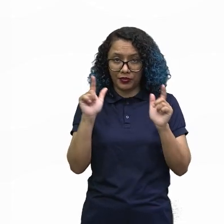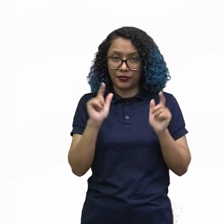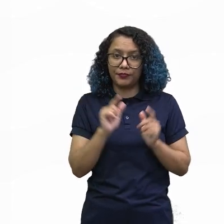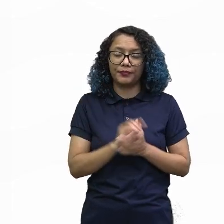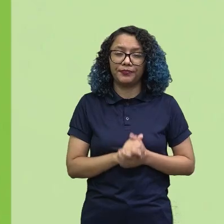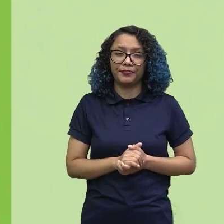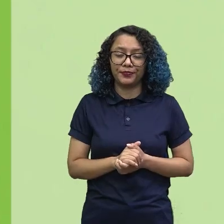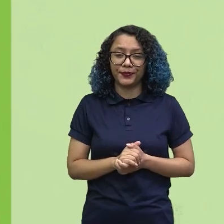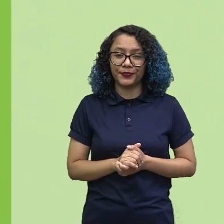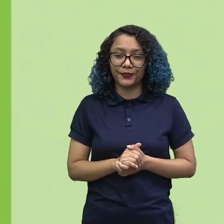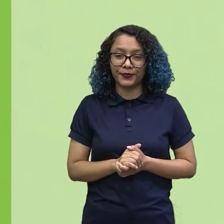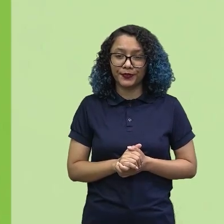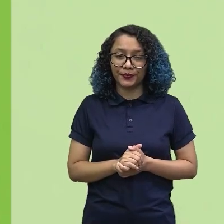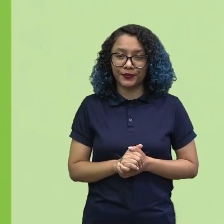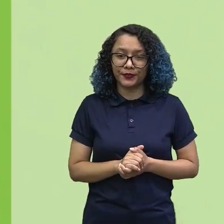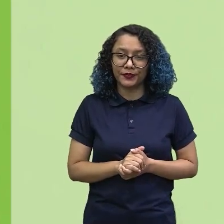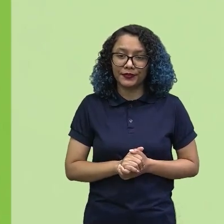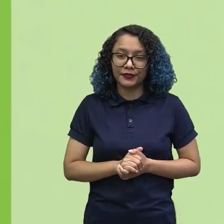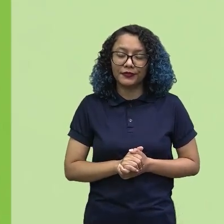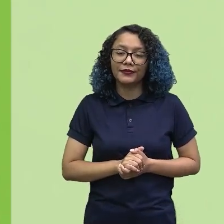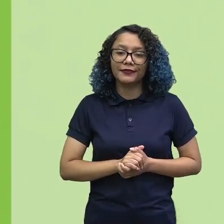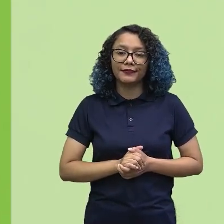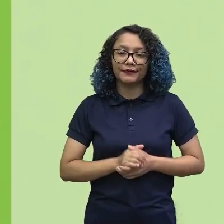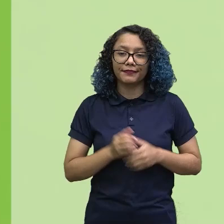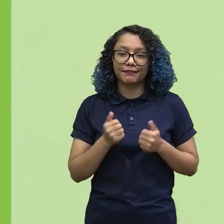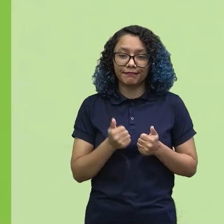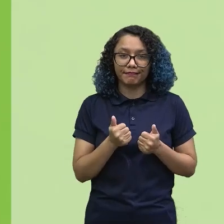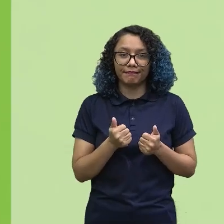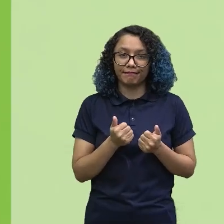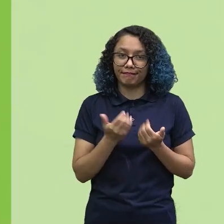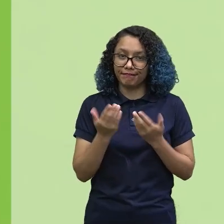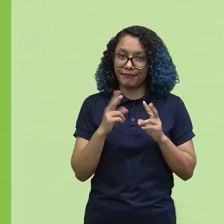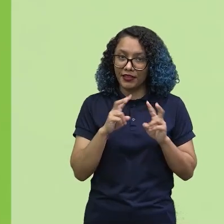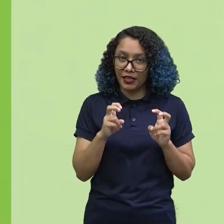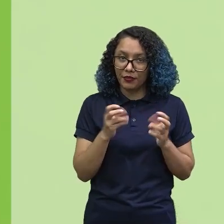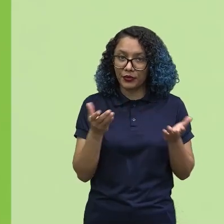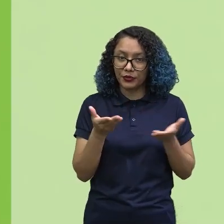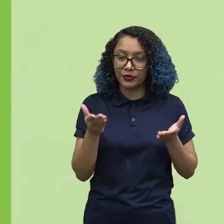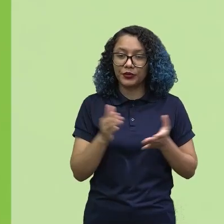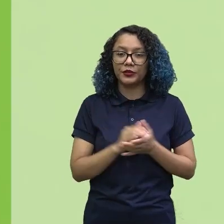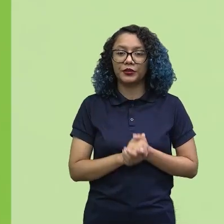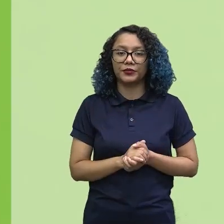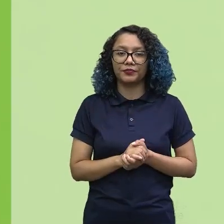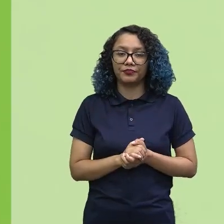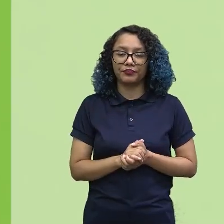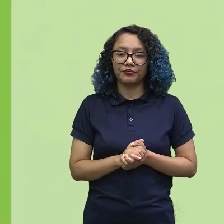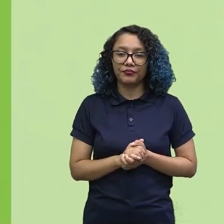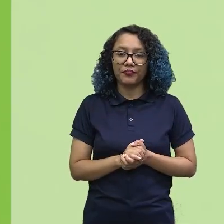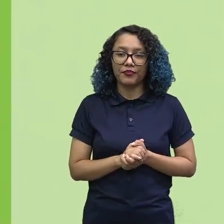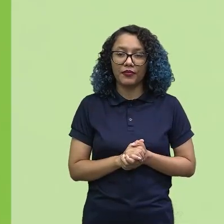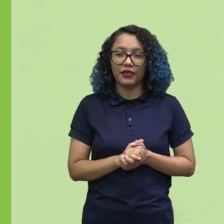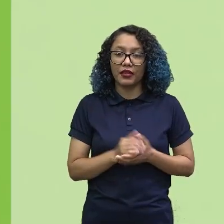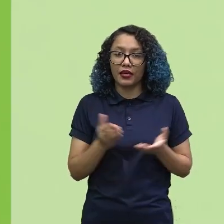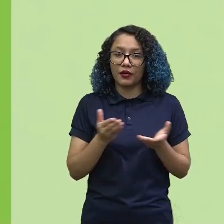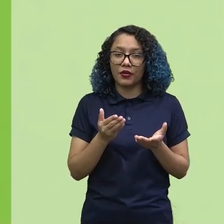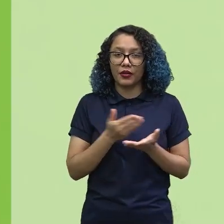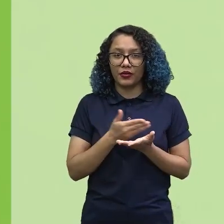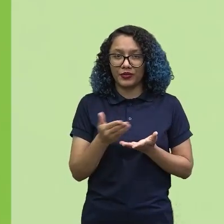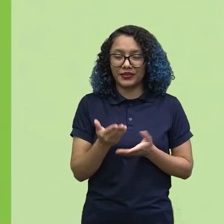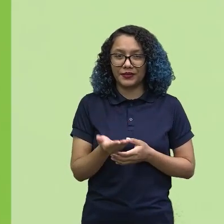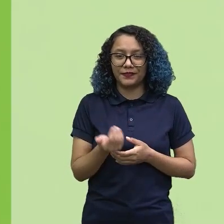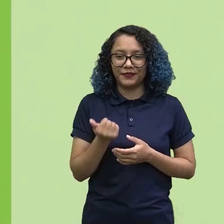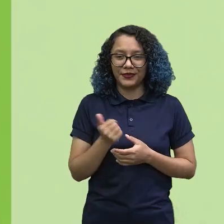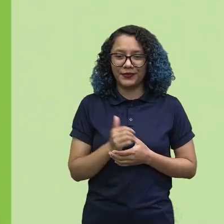alternativas. Muito bem, pessoal. Esse é o nosso conteúdo, o nosso objeto de conhecimento e o nosso detalhamento. E agora vamos